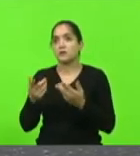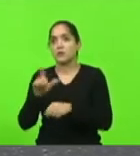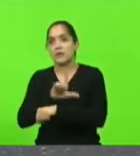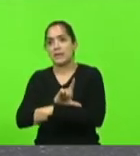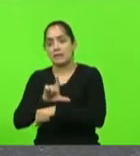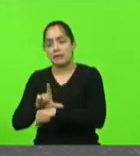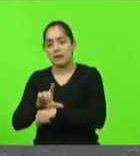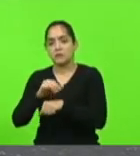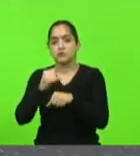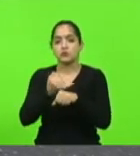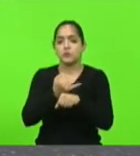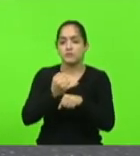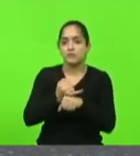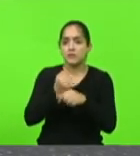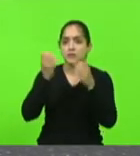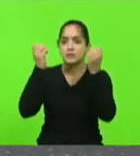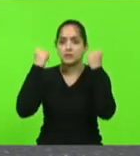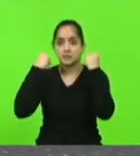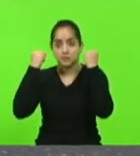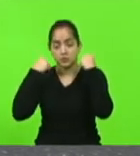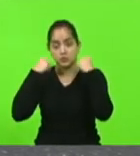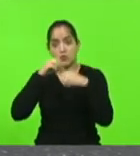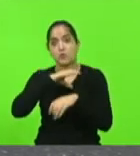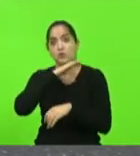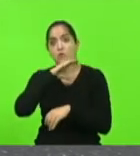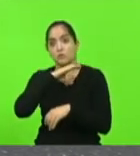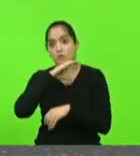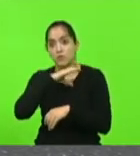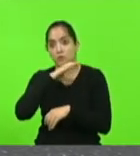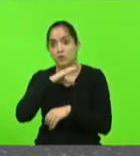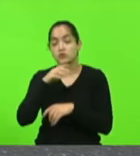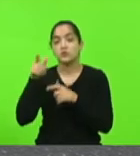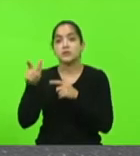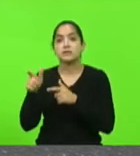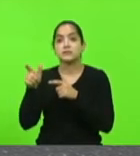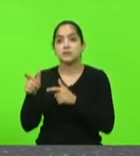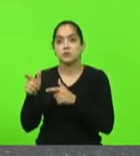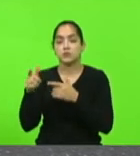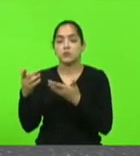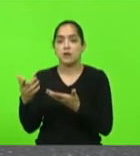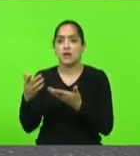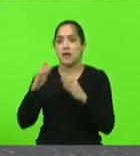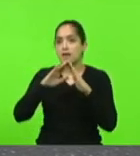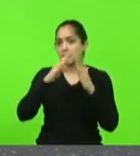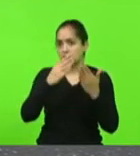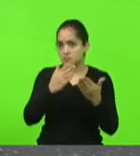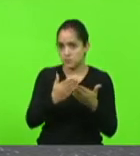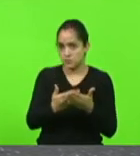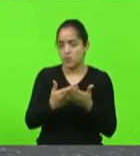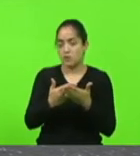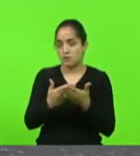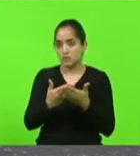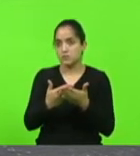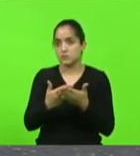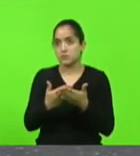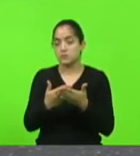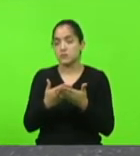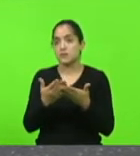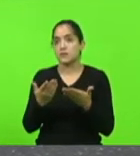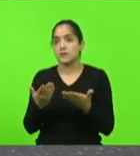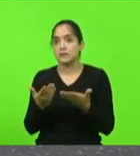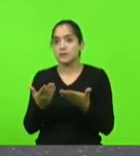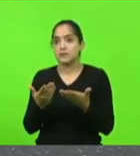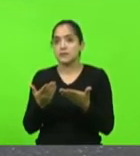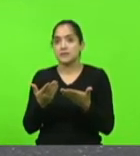quanto Chapecó, quanto Concórdia, quanto Caçador, até porque as escolas, elas, se já não estavam em